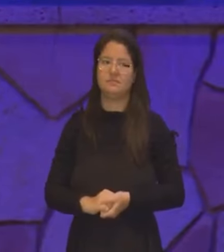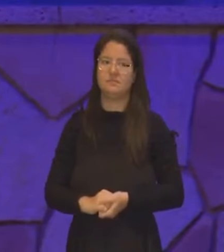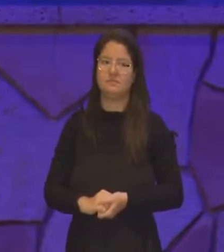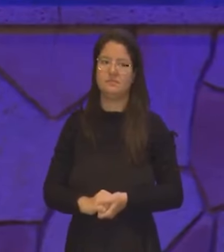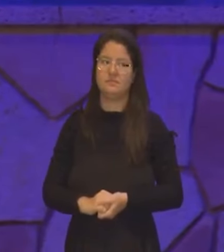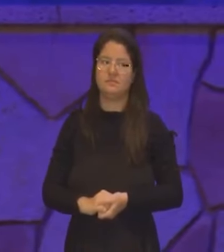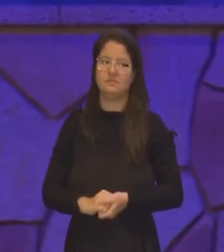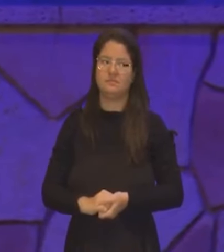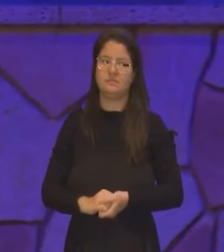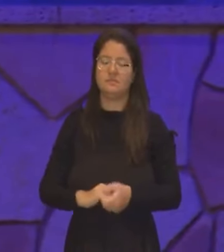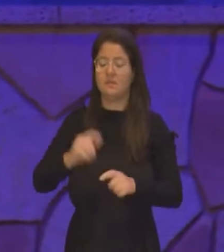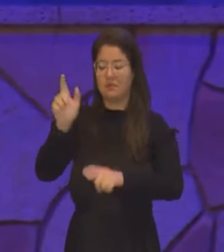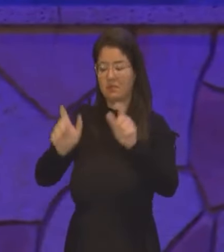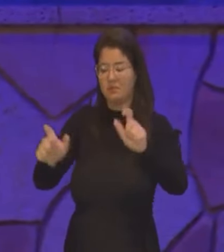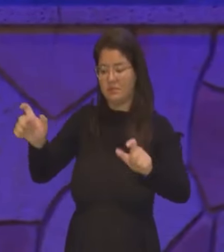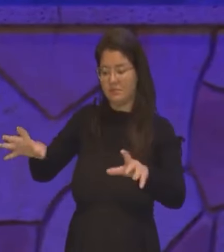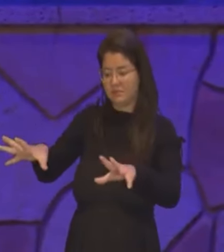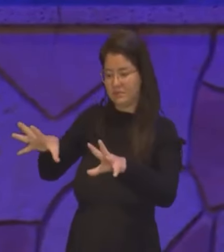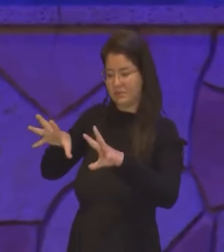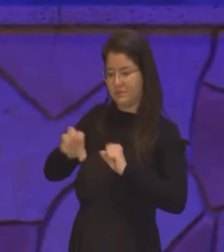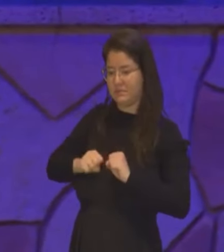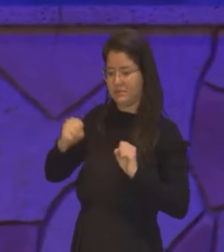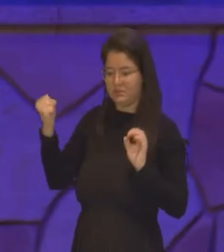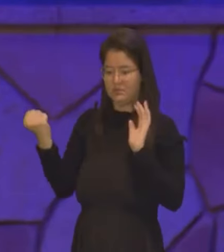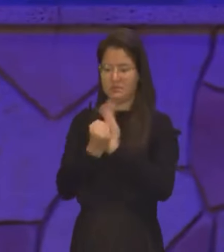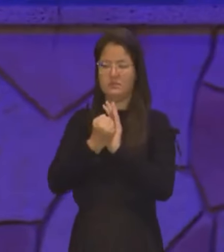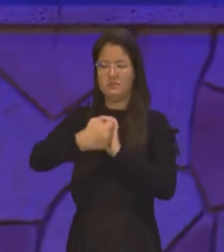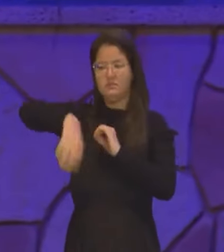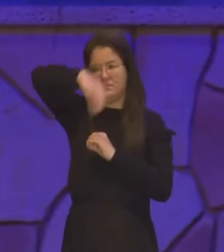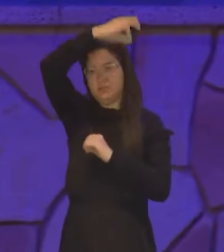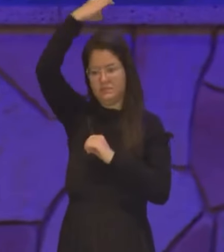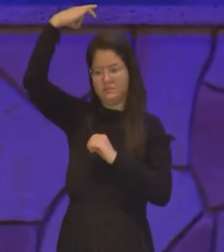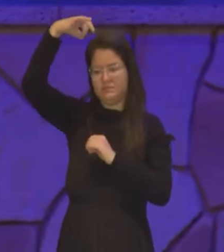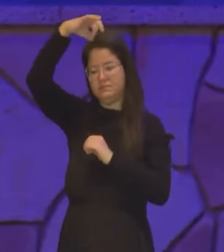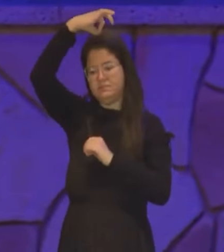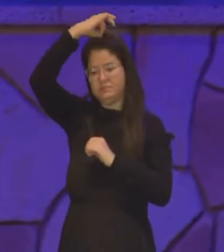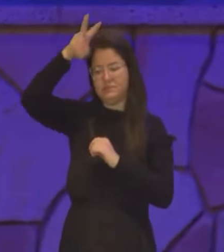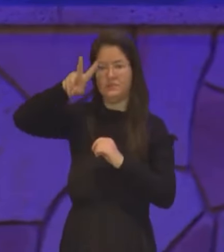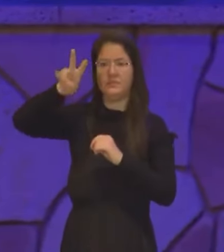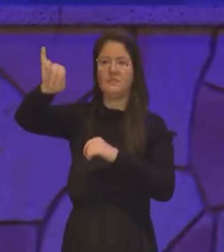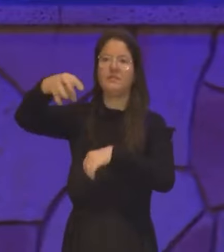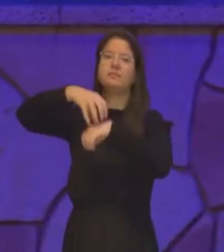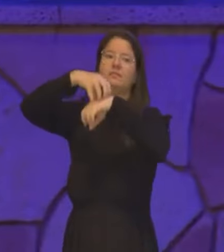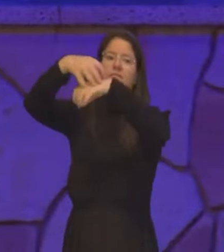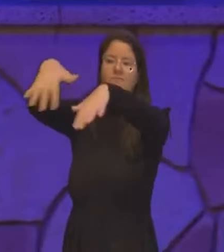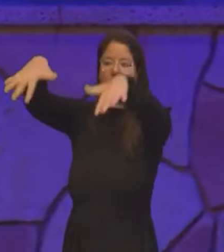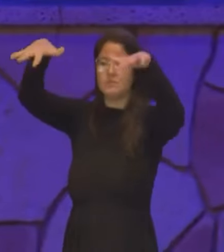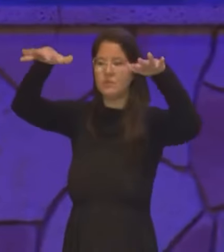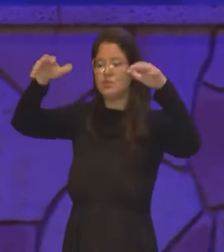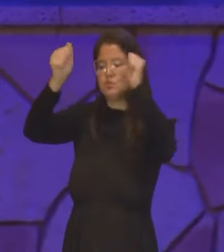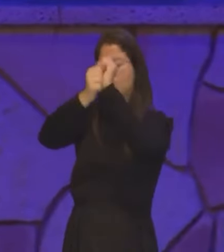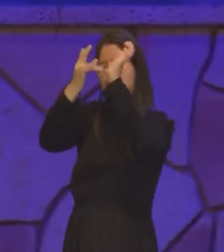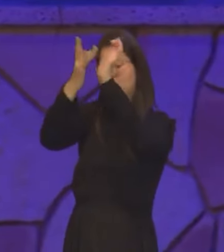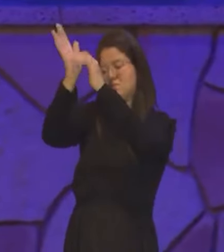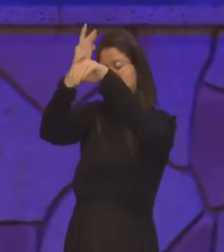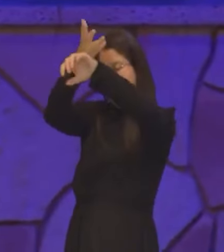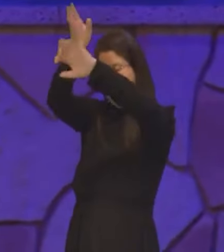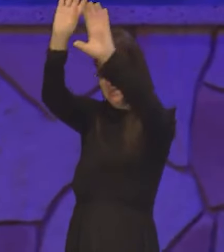E aqueles que receberam o selo do seu Espírito estarão reinando com Ele.